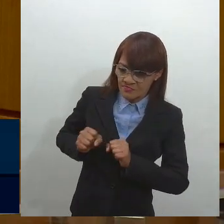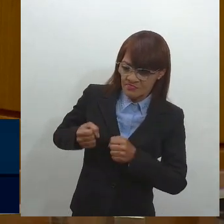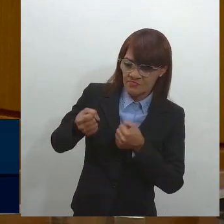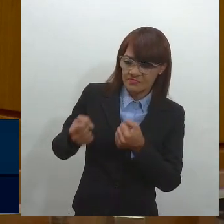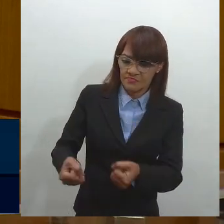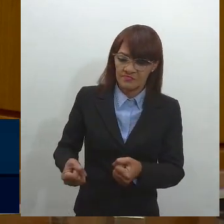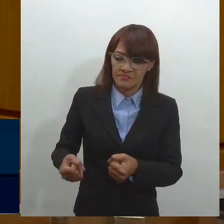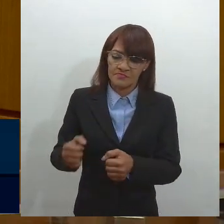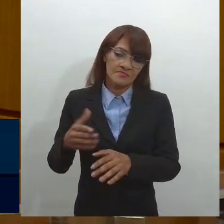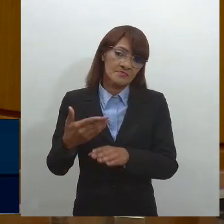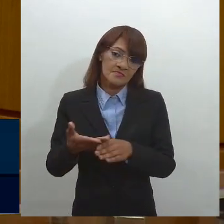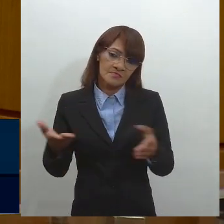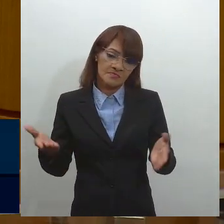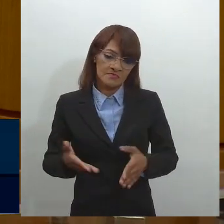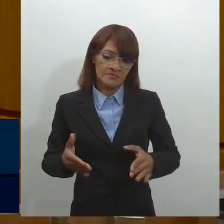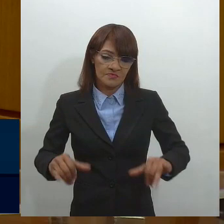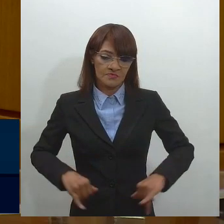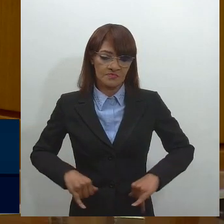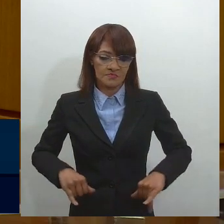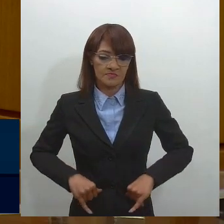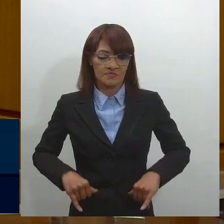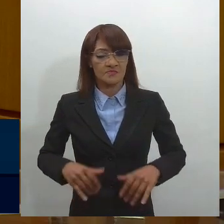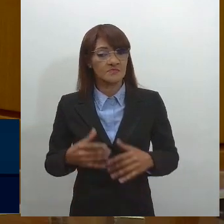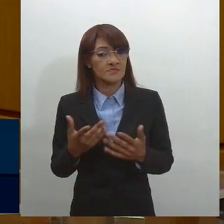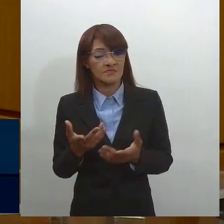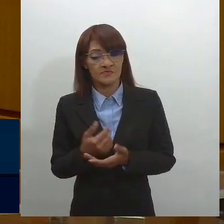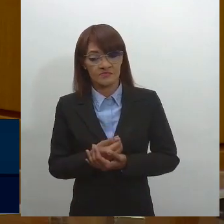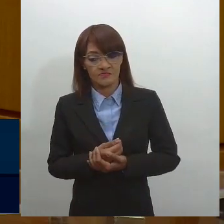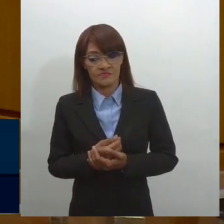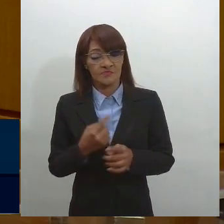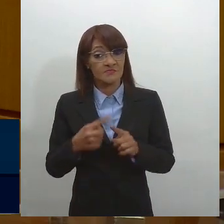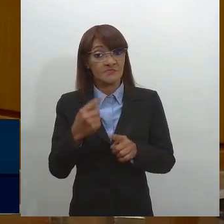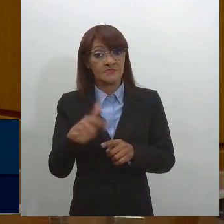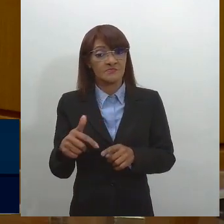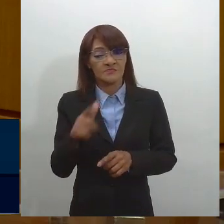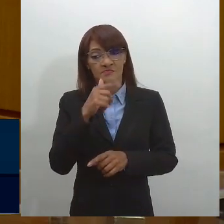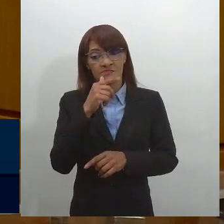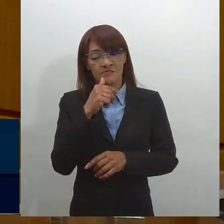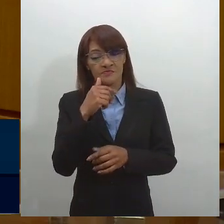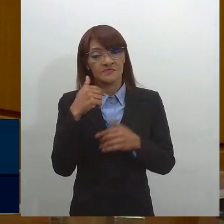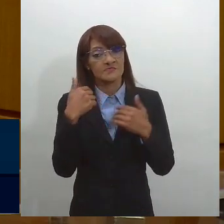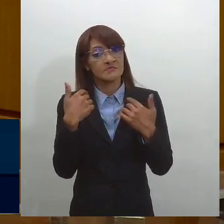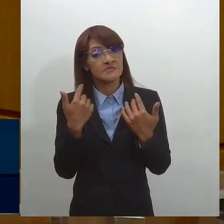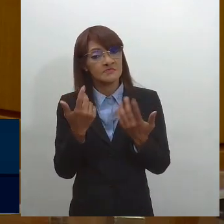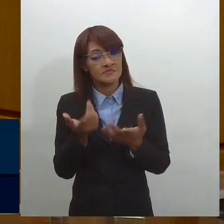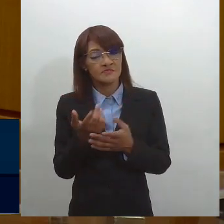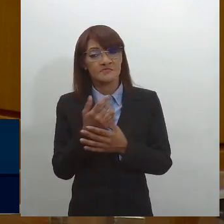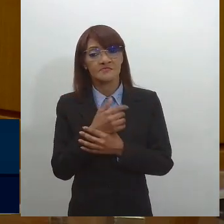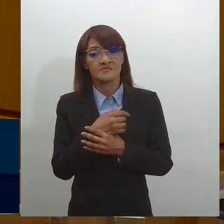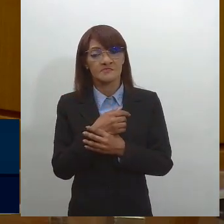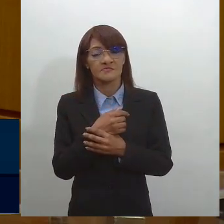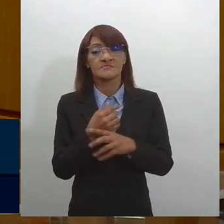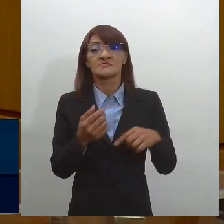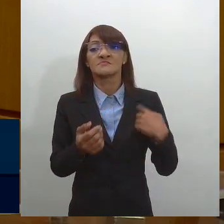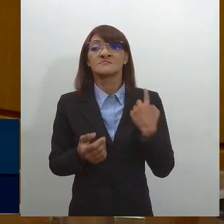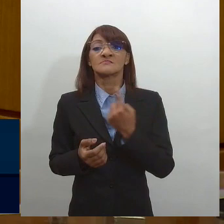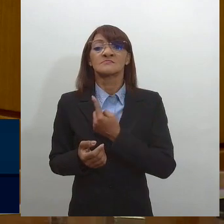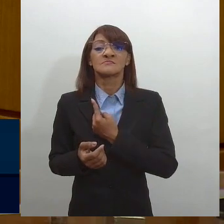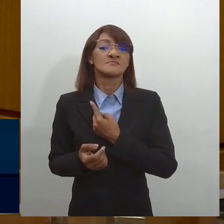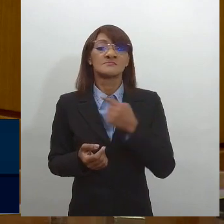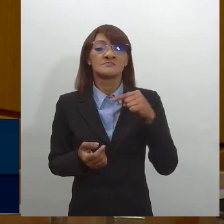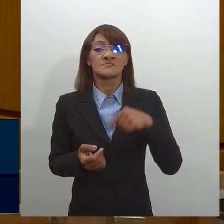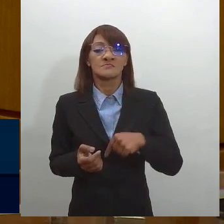vista da água. Então, repito que nós estamos aqui com o nosso mandato à